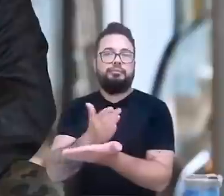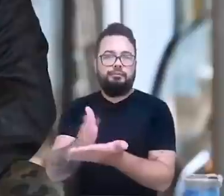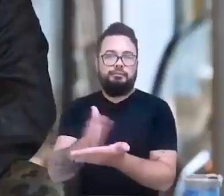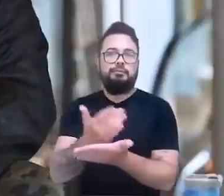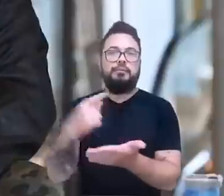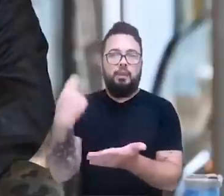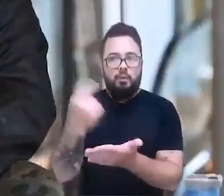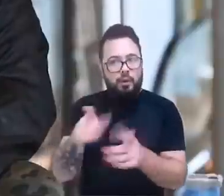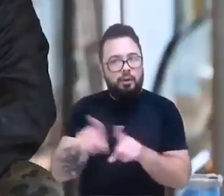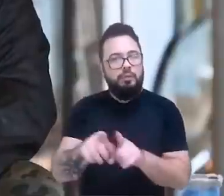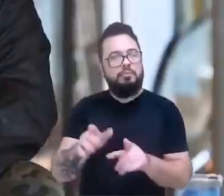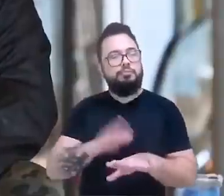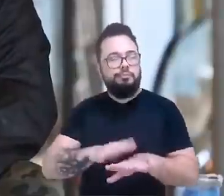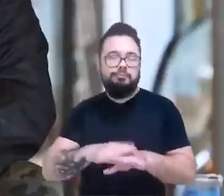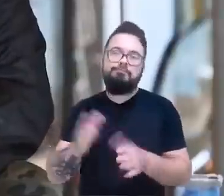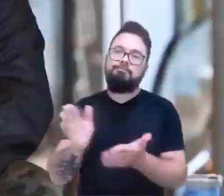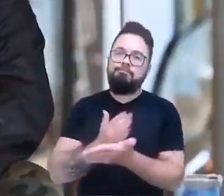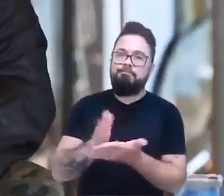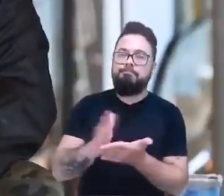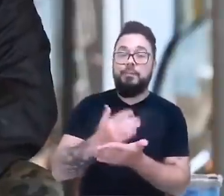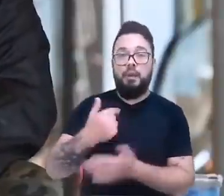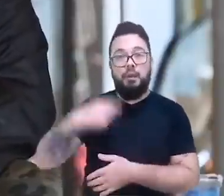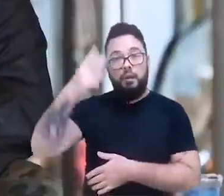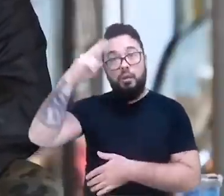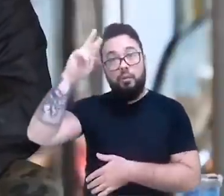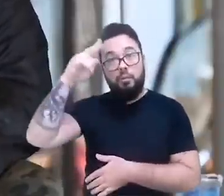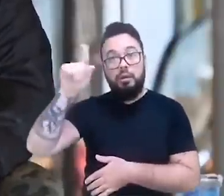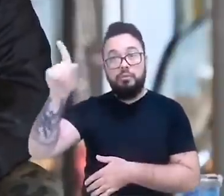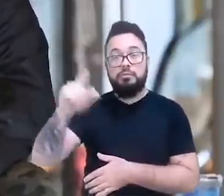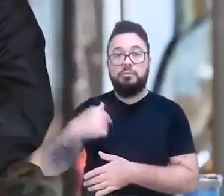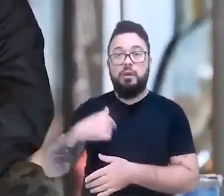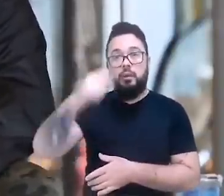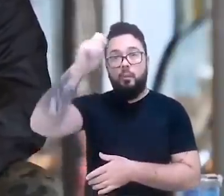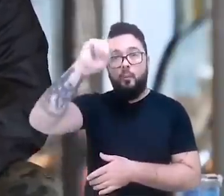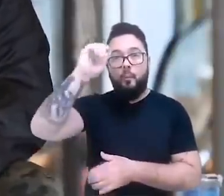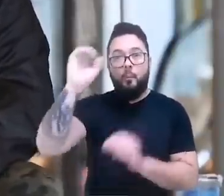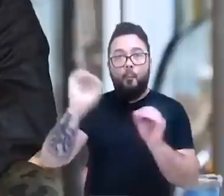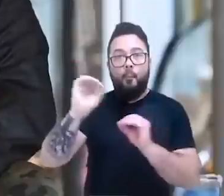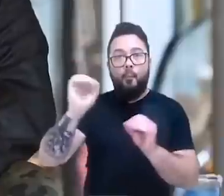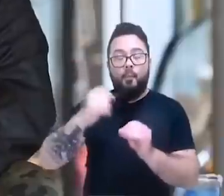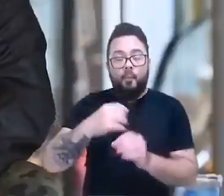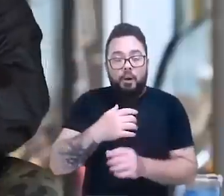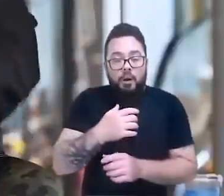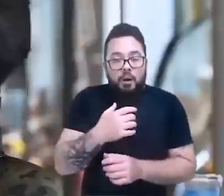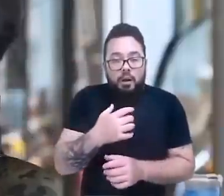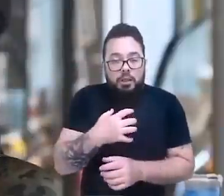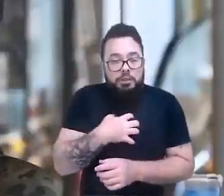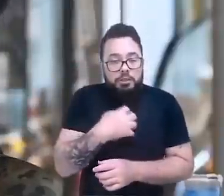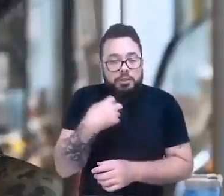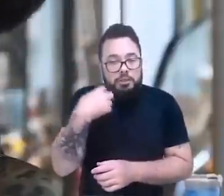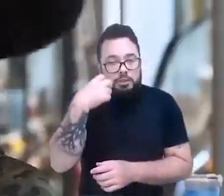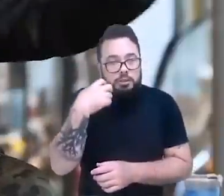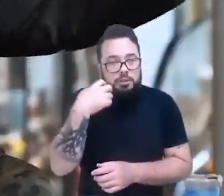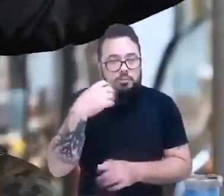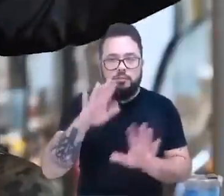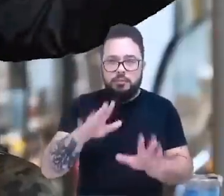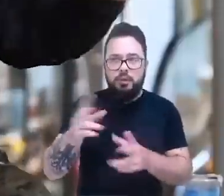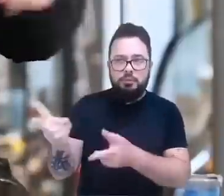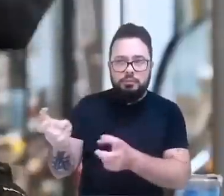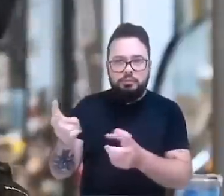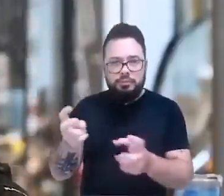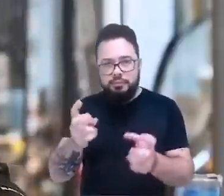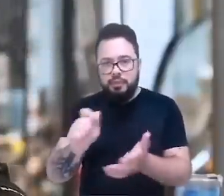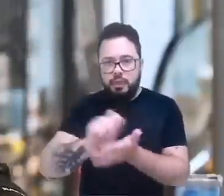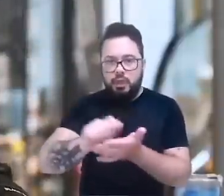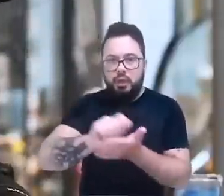tem que saber também entendeu eu tava no México eu tava sem meu boné eu me senti pelado na hora do almoço mas eu vi todos os Escritores já